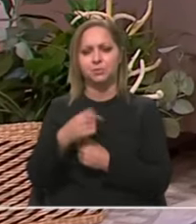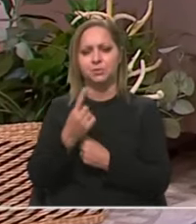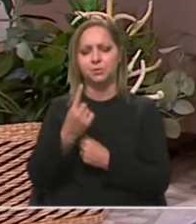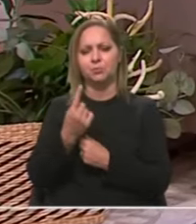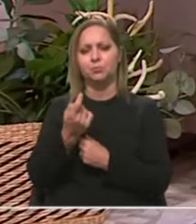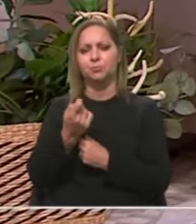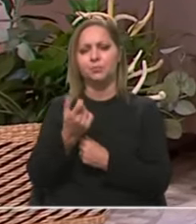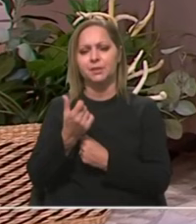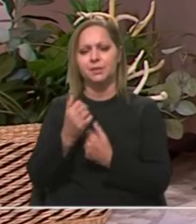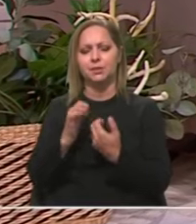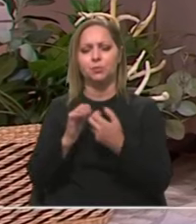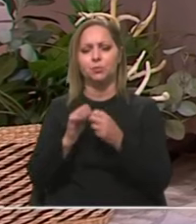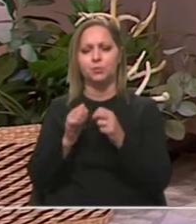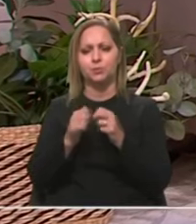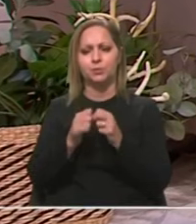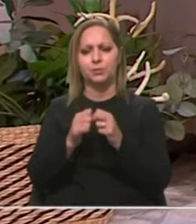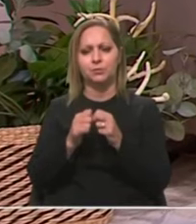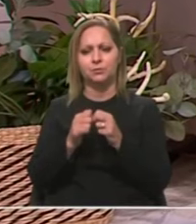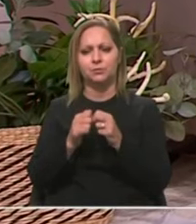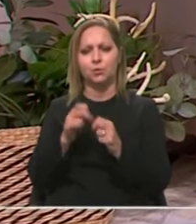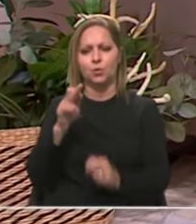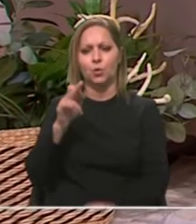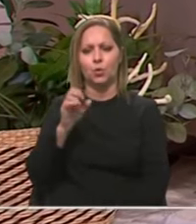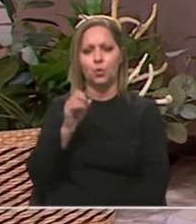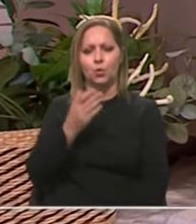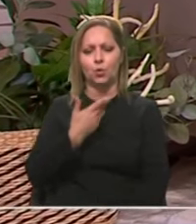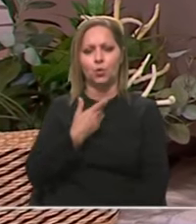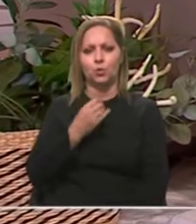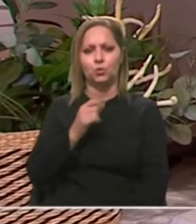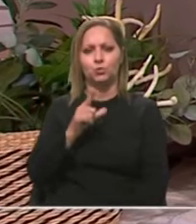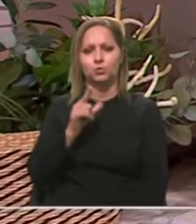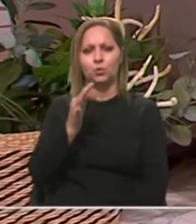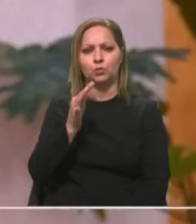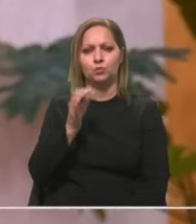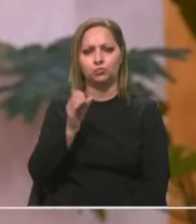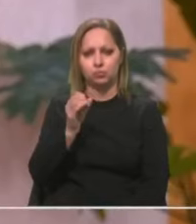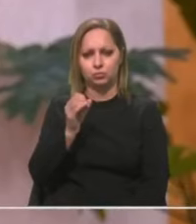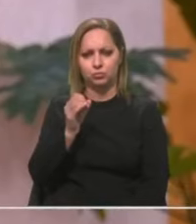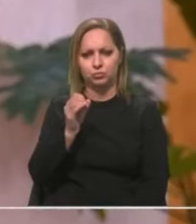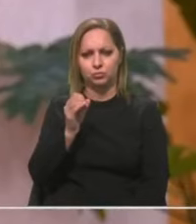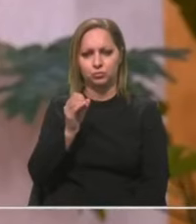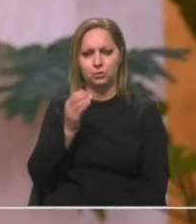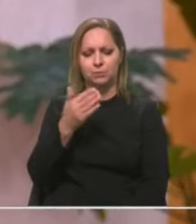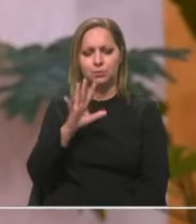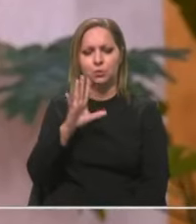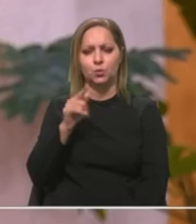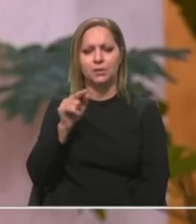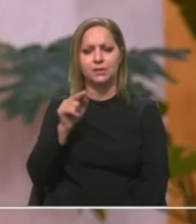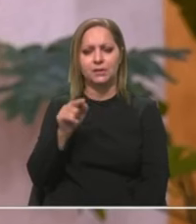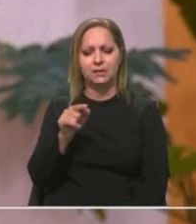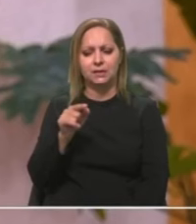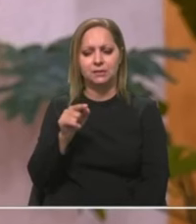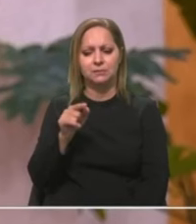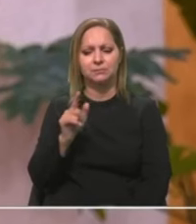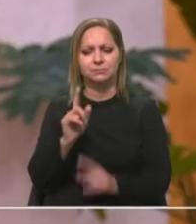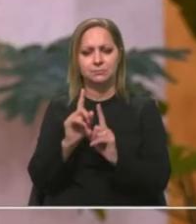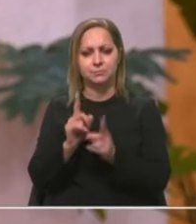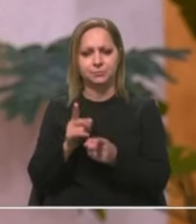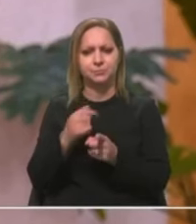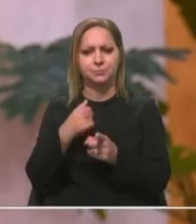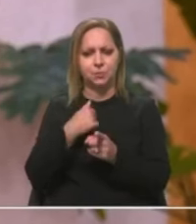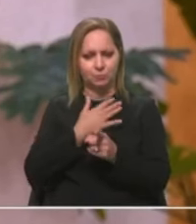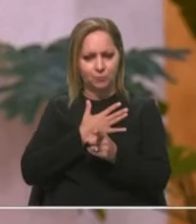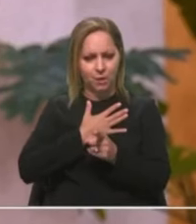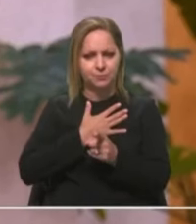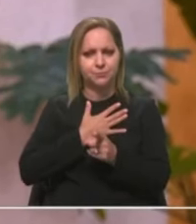pequenino pique aí com o Rodolfo. Mas realmente, quando ele estava aí ao princípio, era uma pessoa que eu